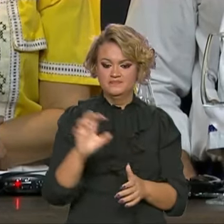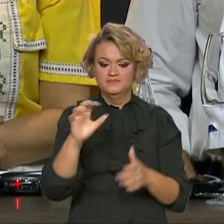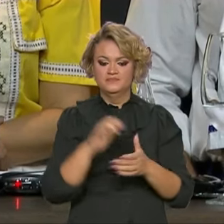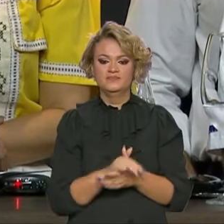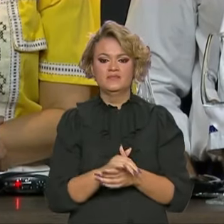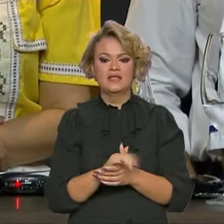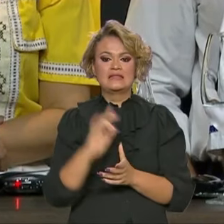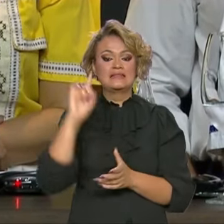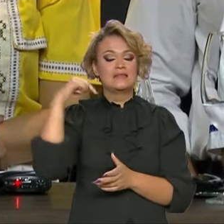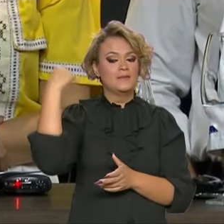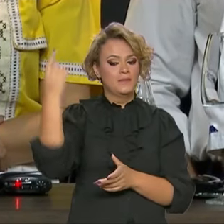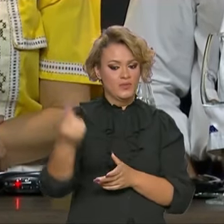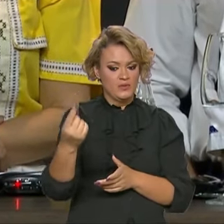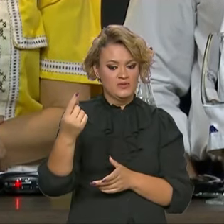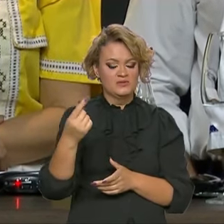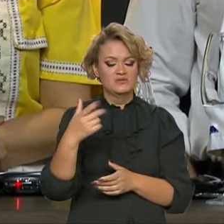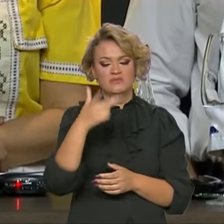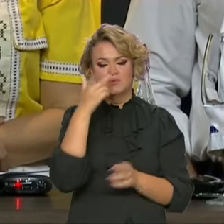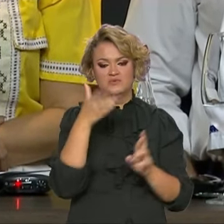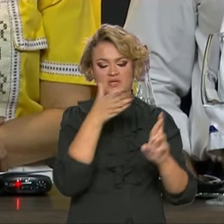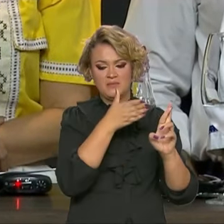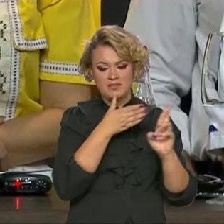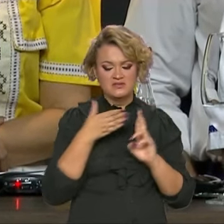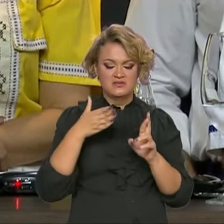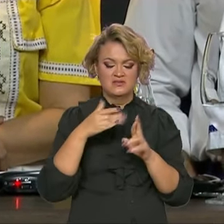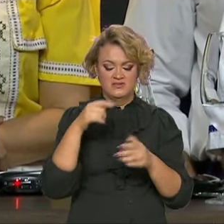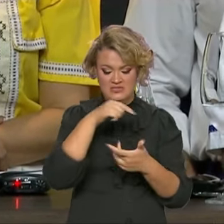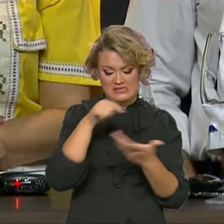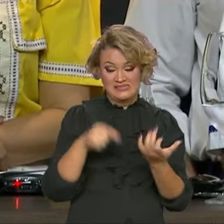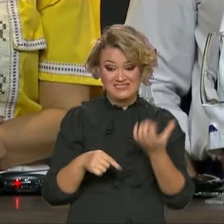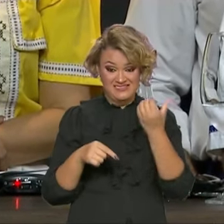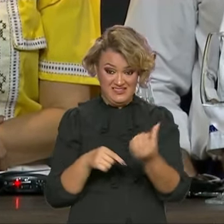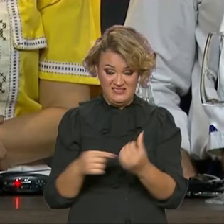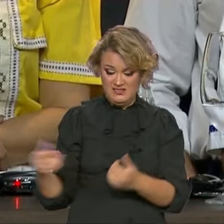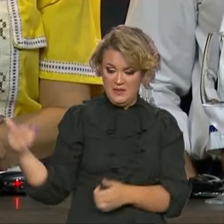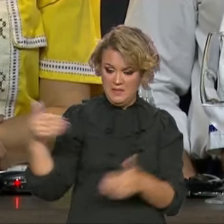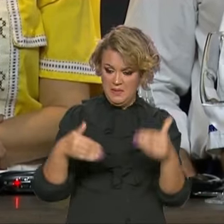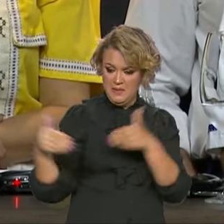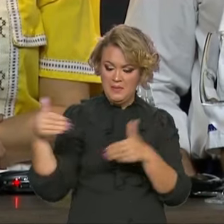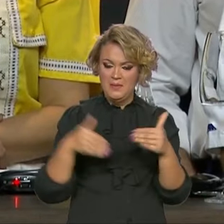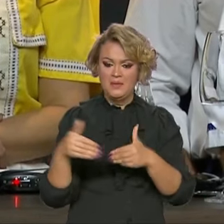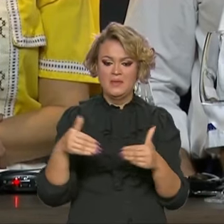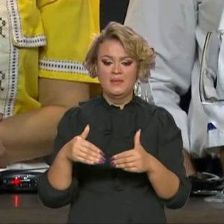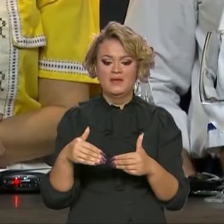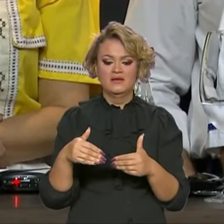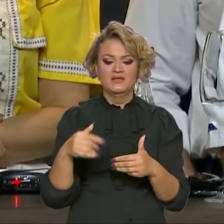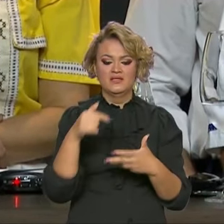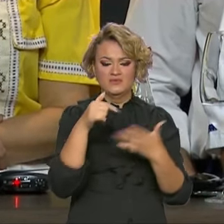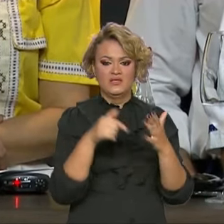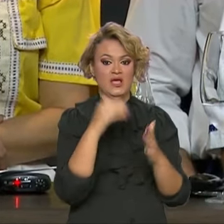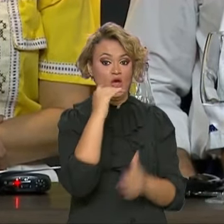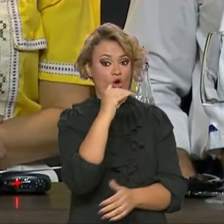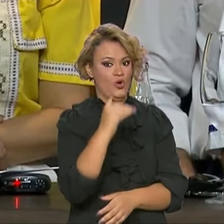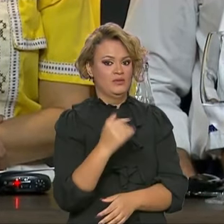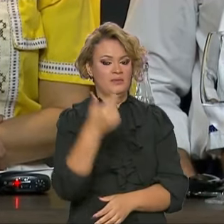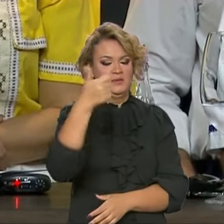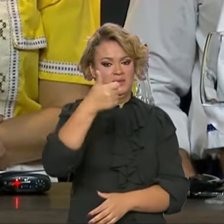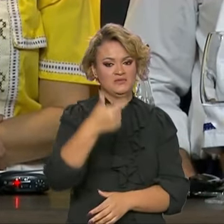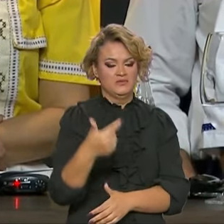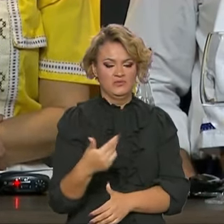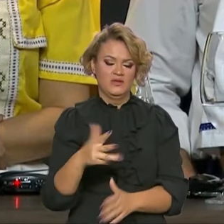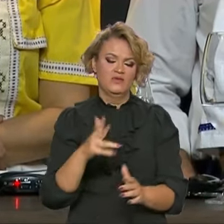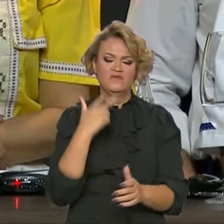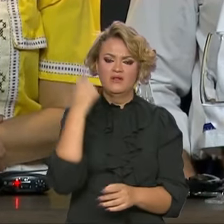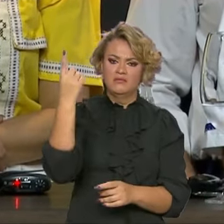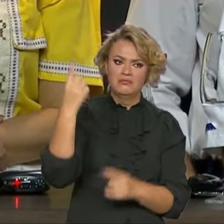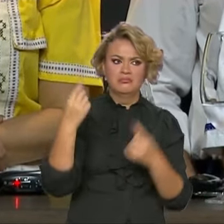Bom, depois que o representante das 6 plenárias falar, vocês viram que não estava em ordem aqui a plenária, eu falei a